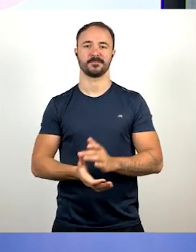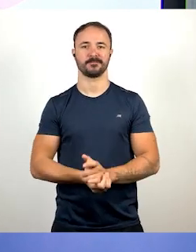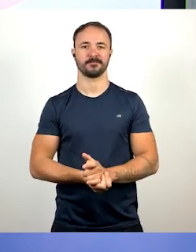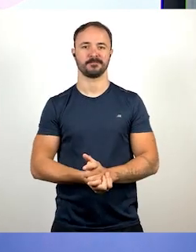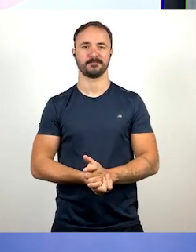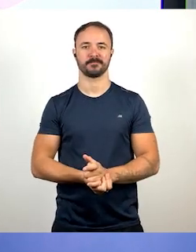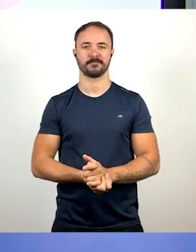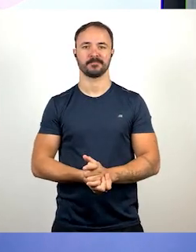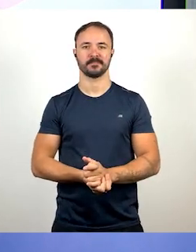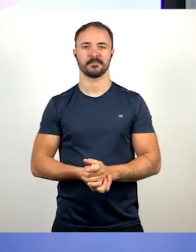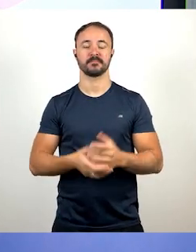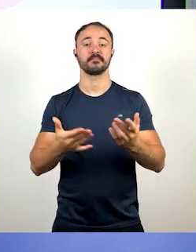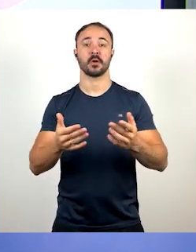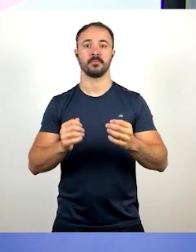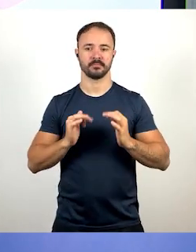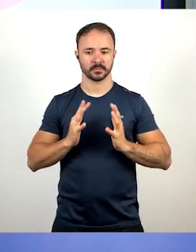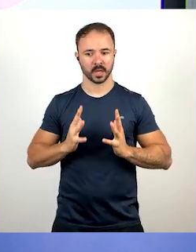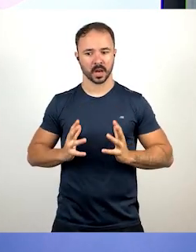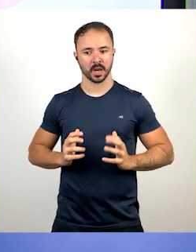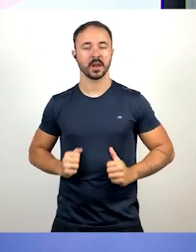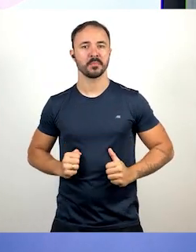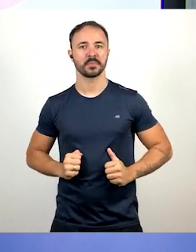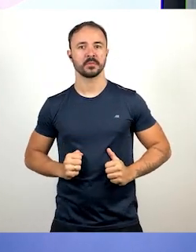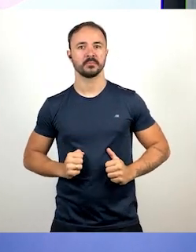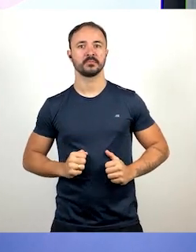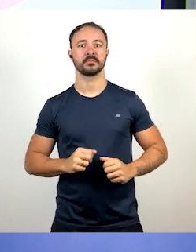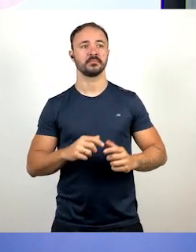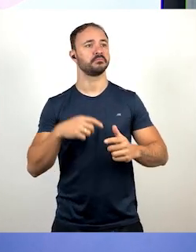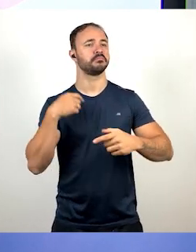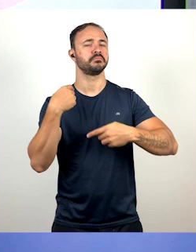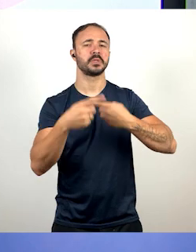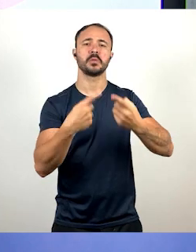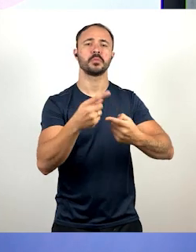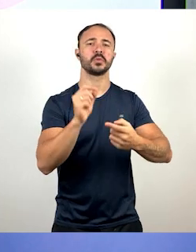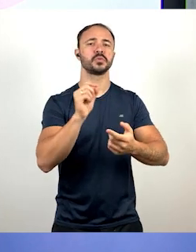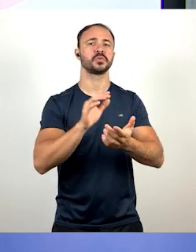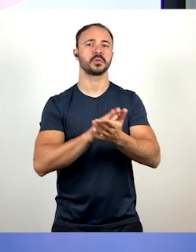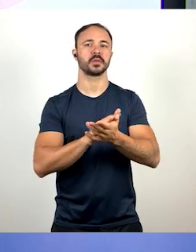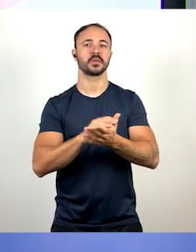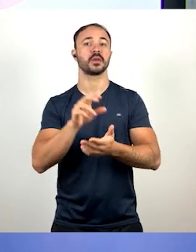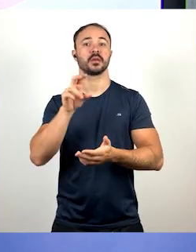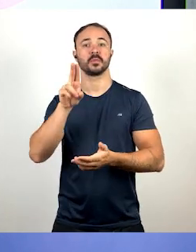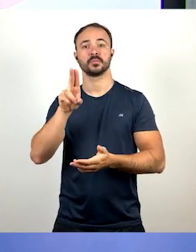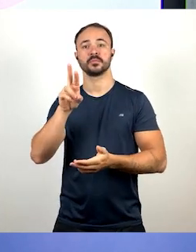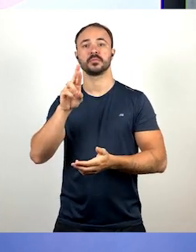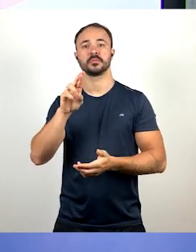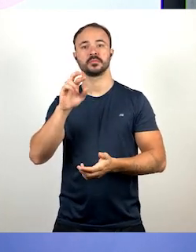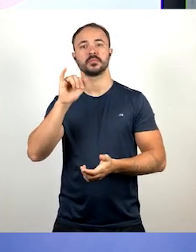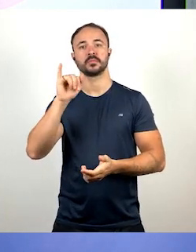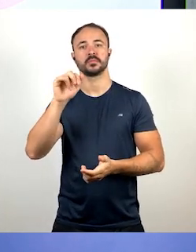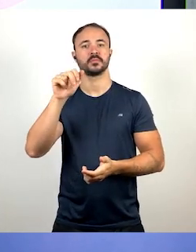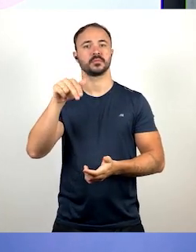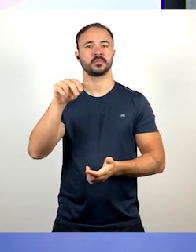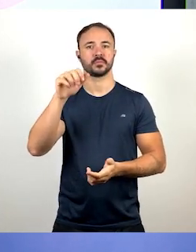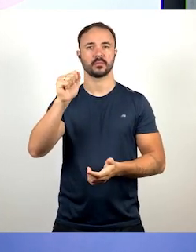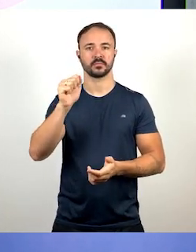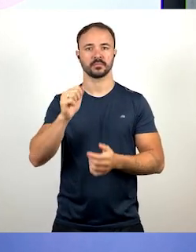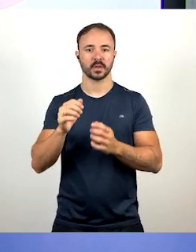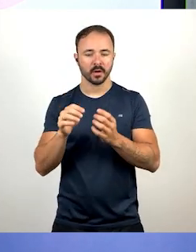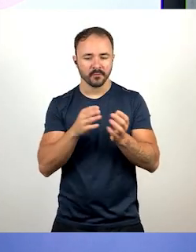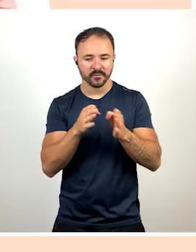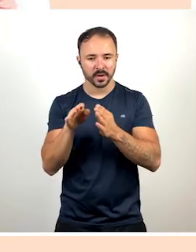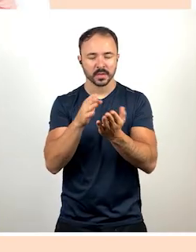Depois de filtrado pelos rins, essa urina vai ser conduzida pelas